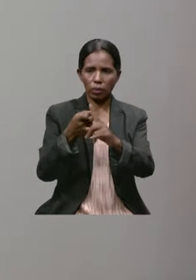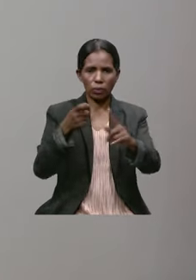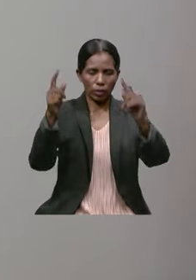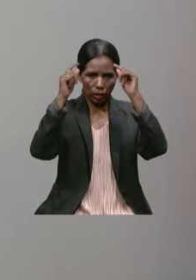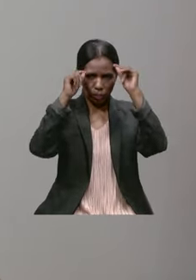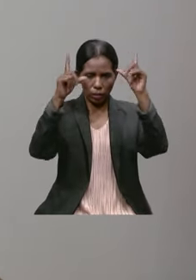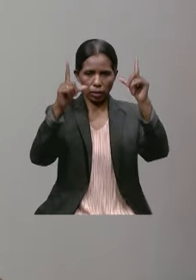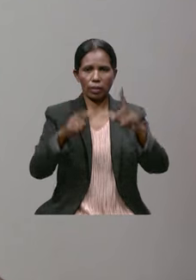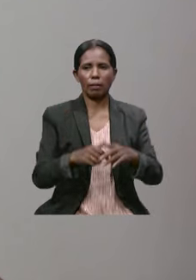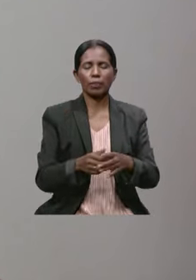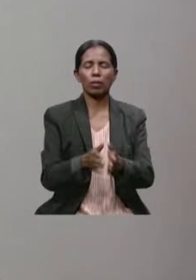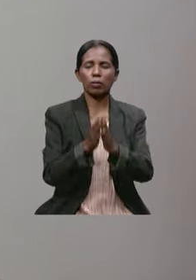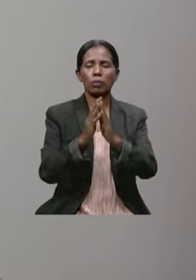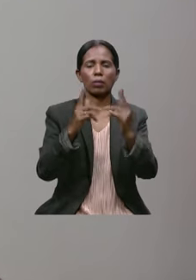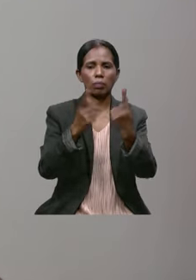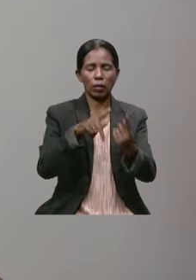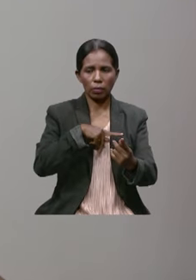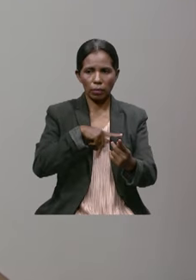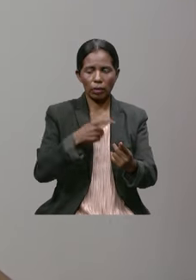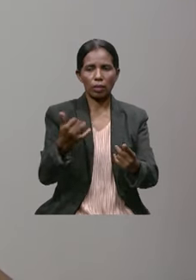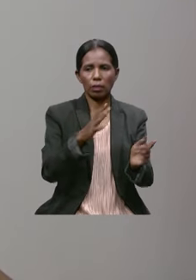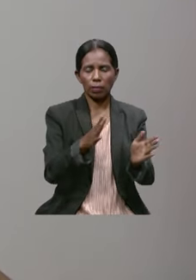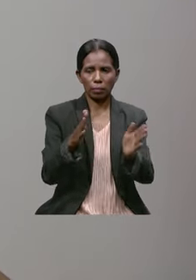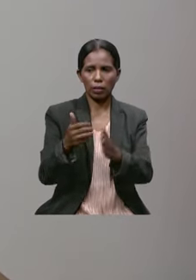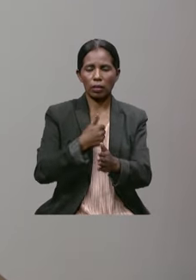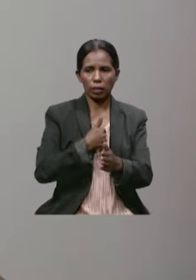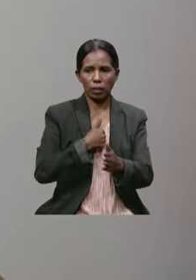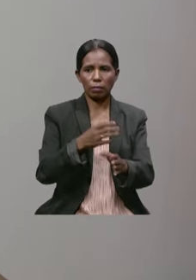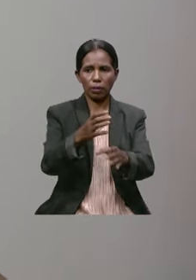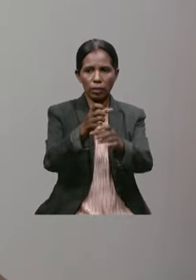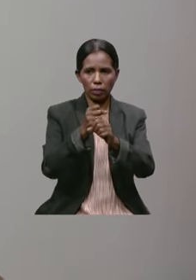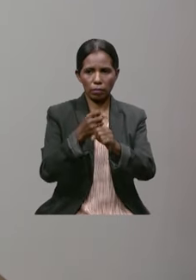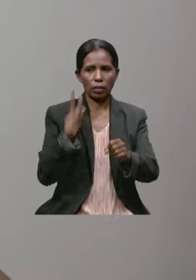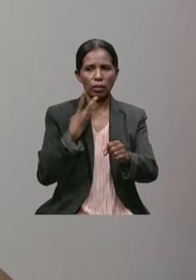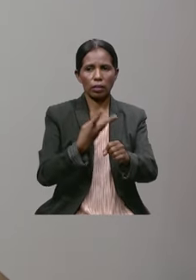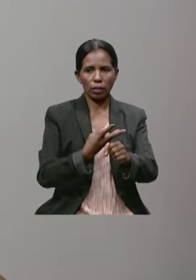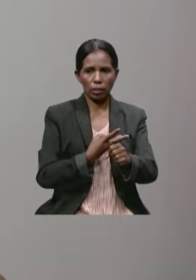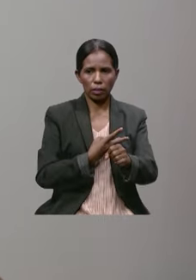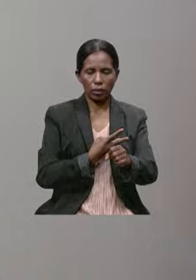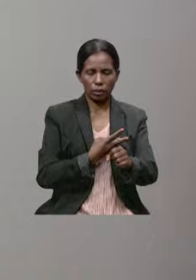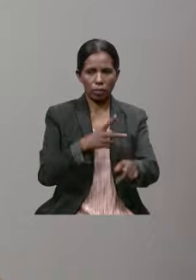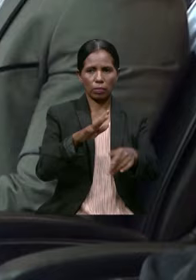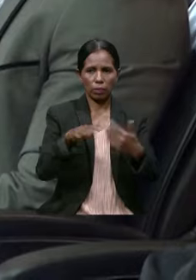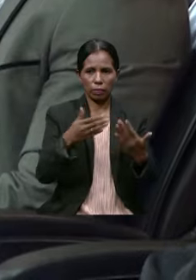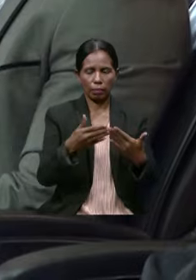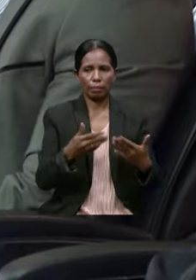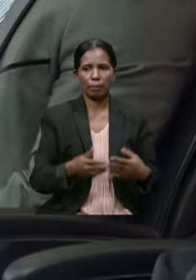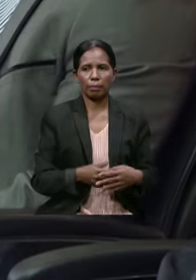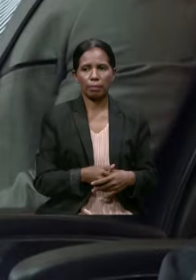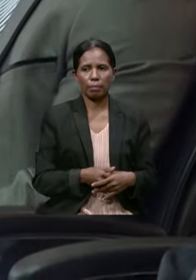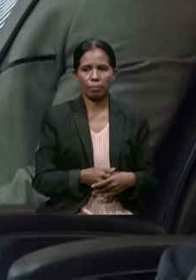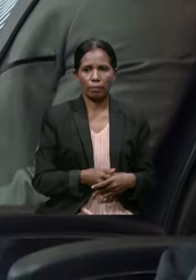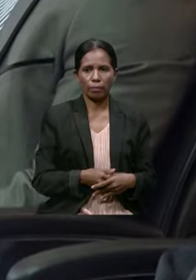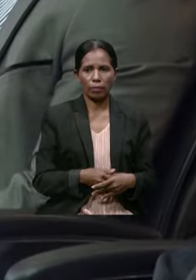Leste nepe usu pa setor privado si lamak tengai preparan di diak parma bela simu ita nia salsuntu diak nia